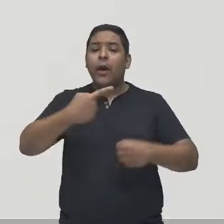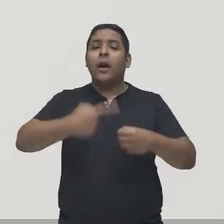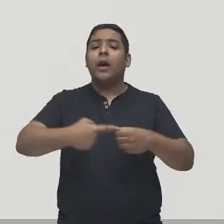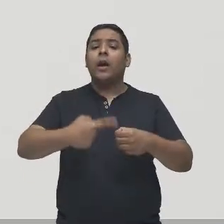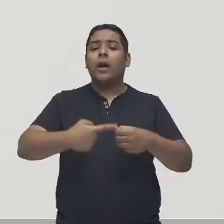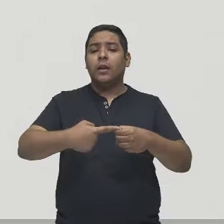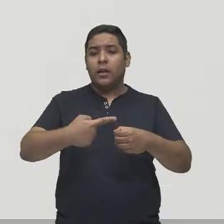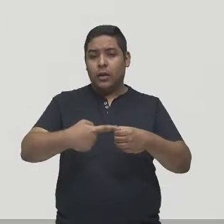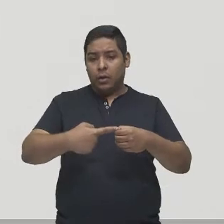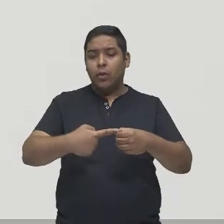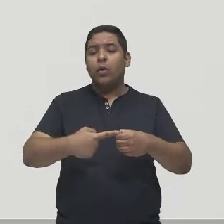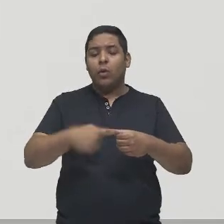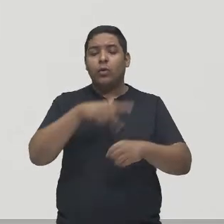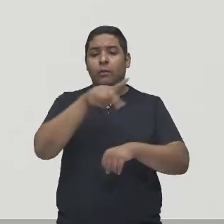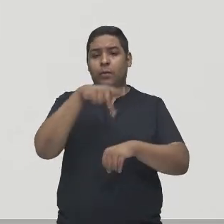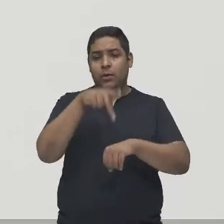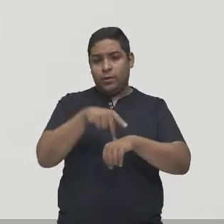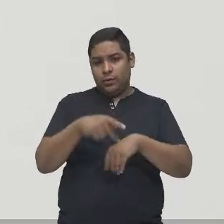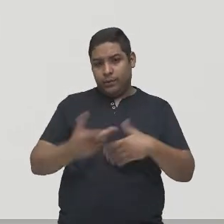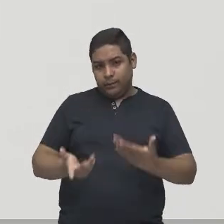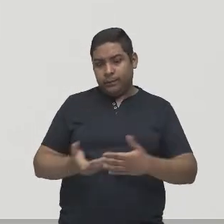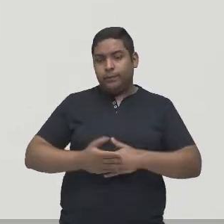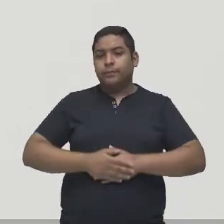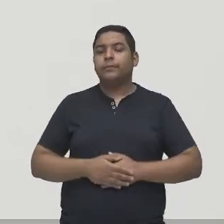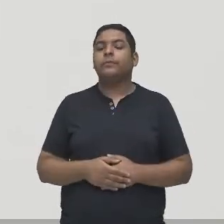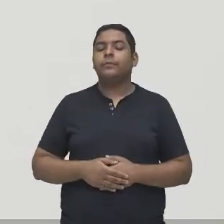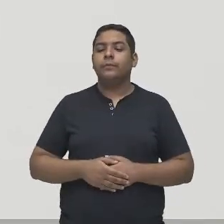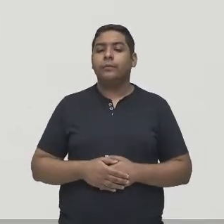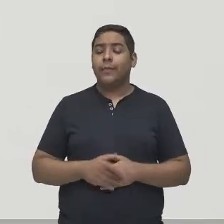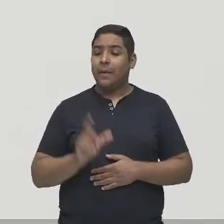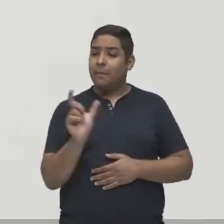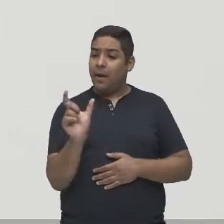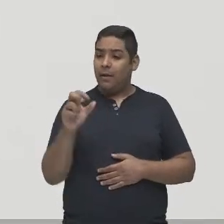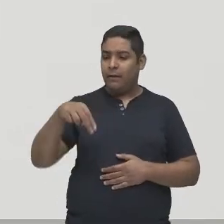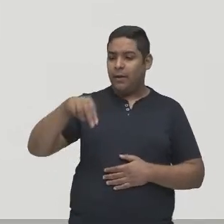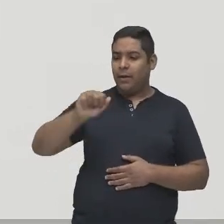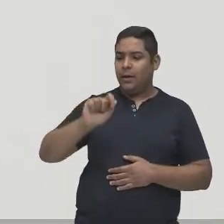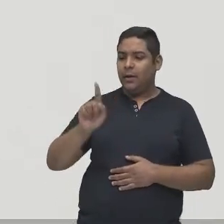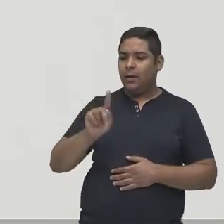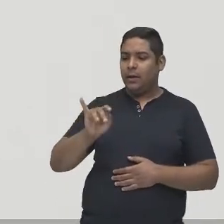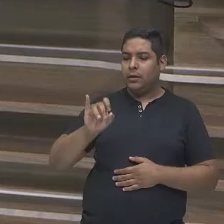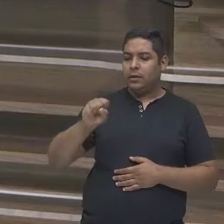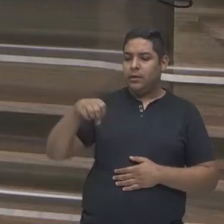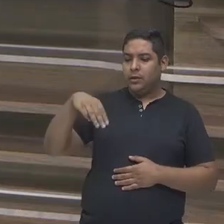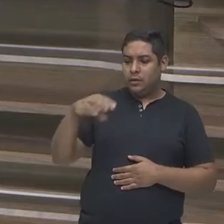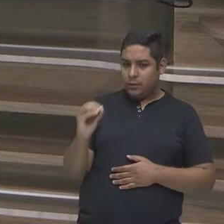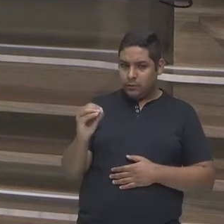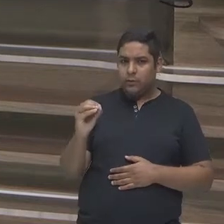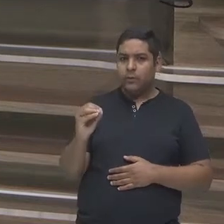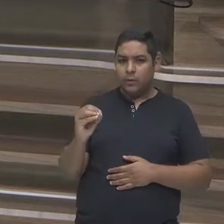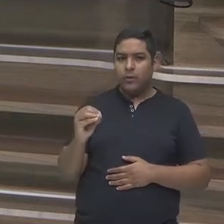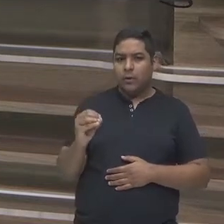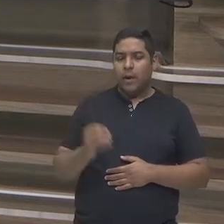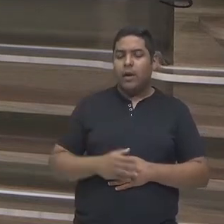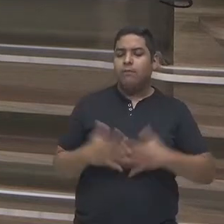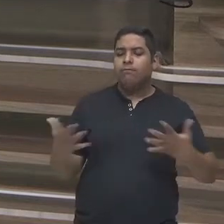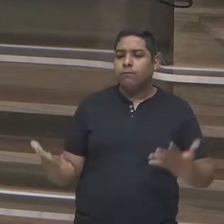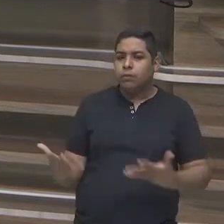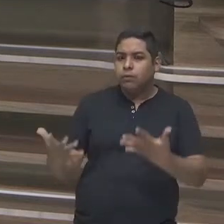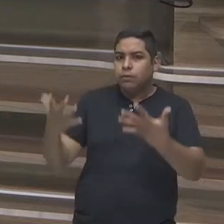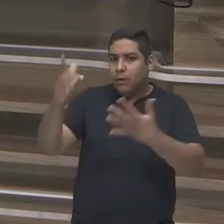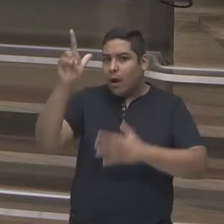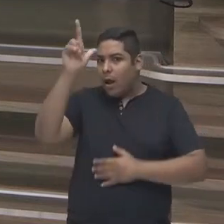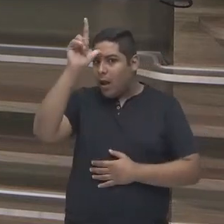do estado, né, do país. Então, o termo nazismo ele surge aí como uma forma de alavancar a Alemanha, que estava